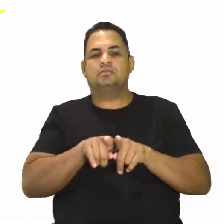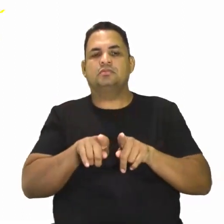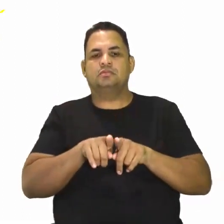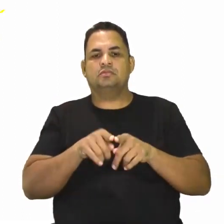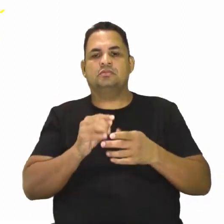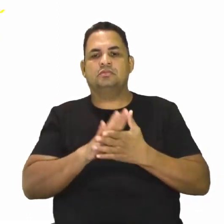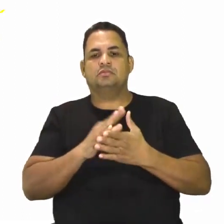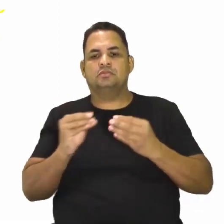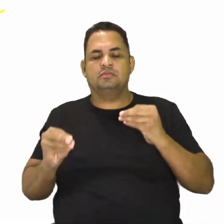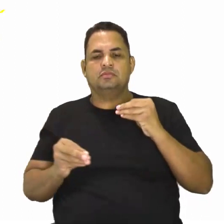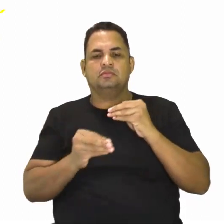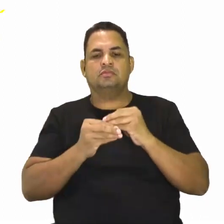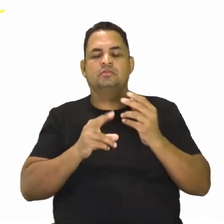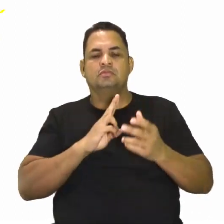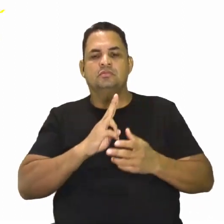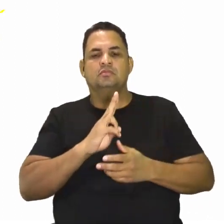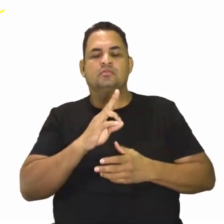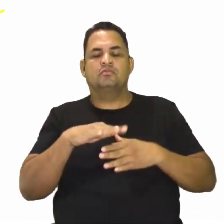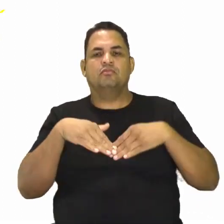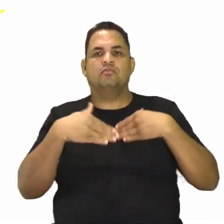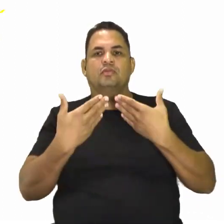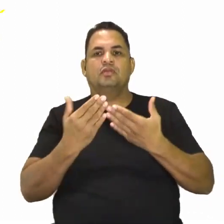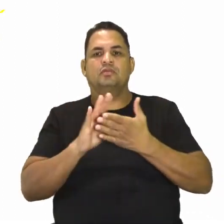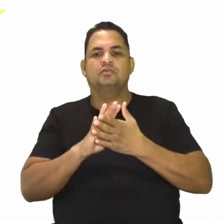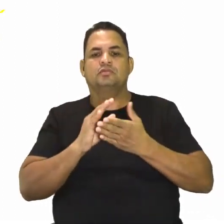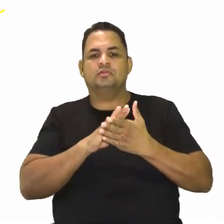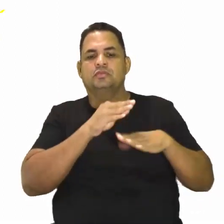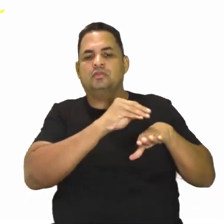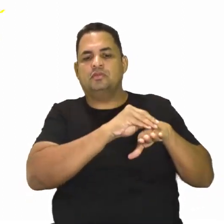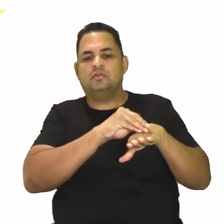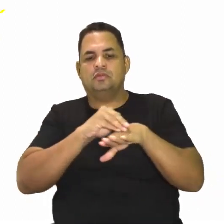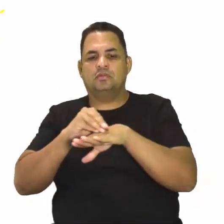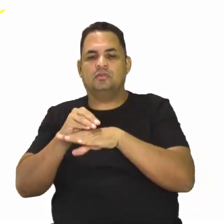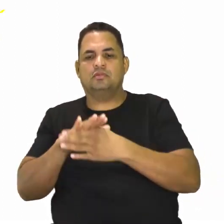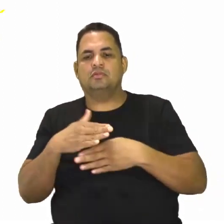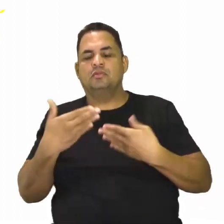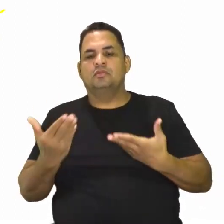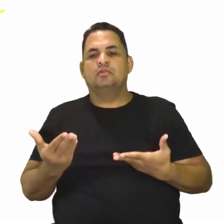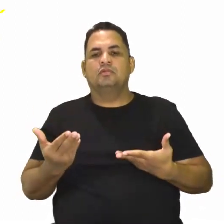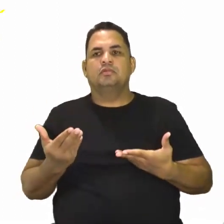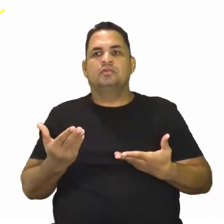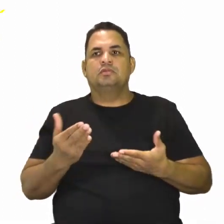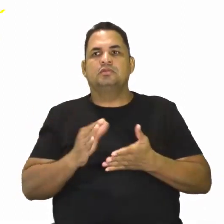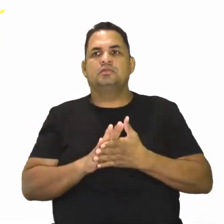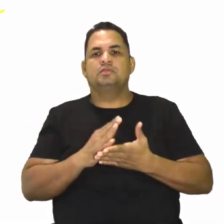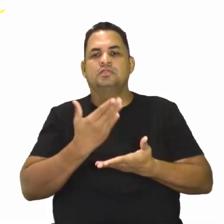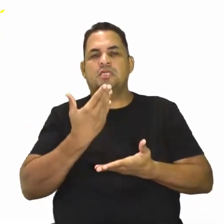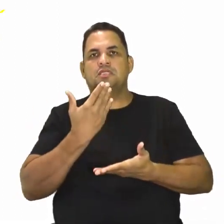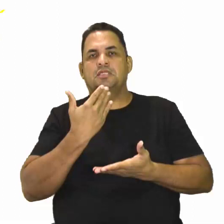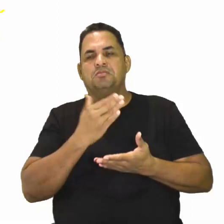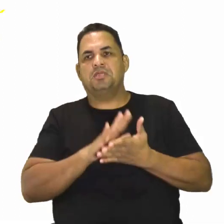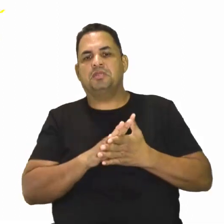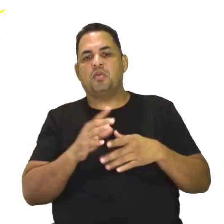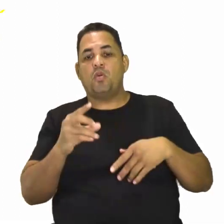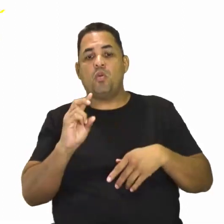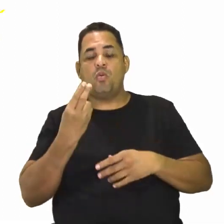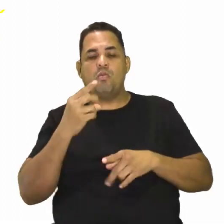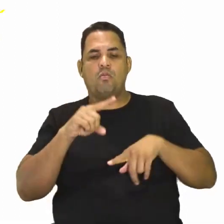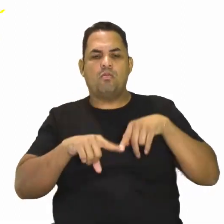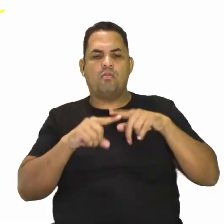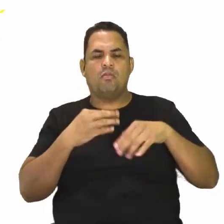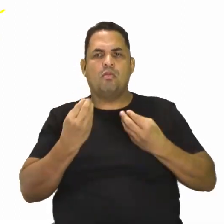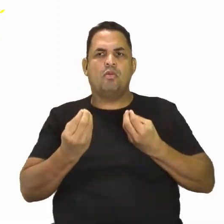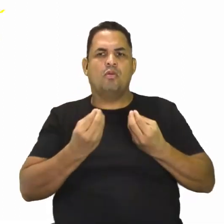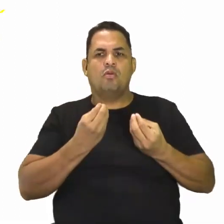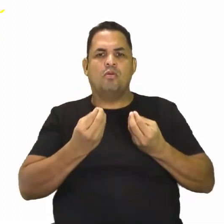embute nele o processo de, quando você for escoar, como vai chegar esse alimento ou esse produto. Como é que a